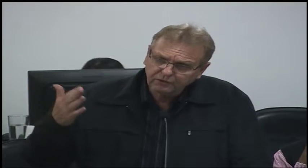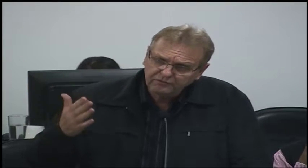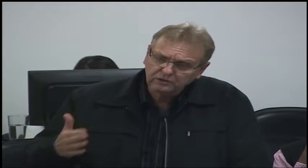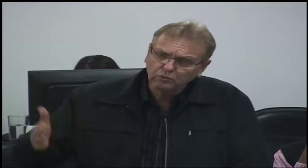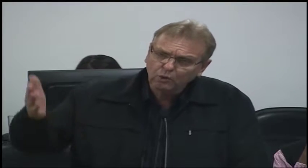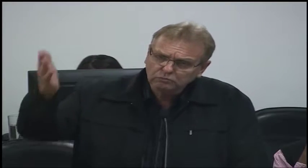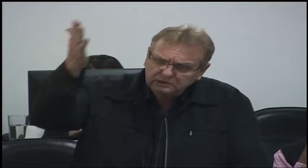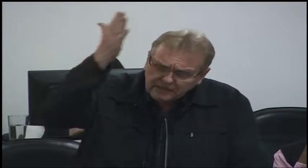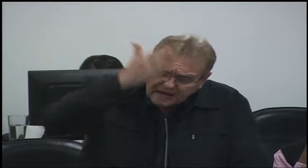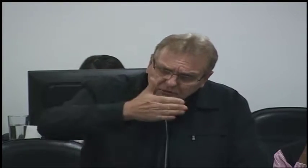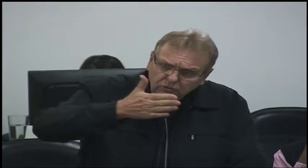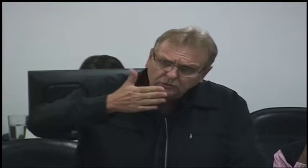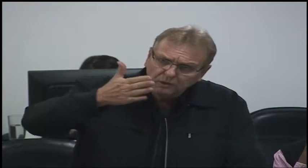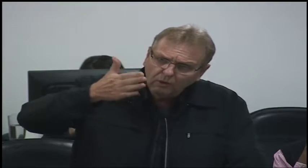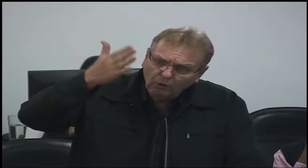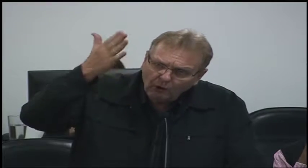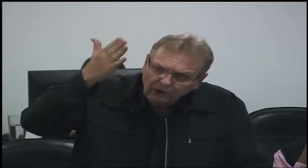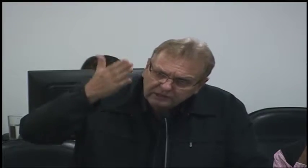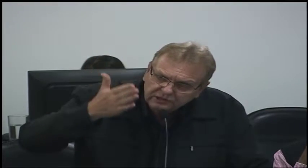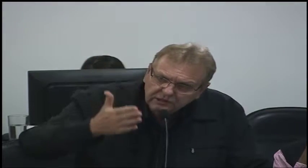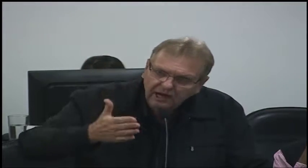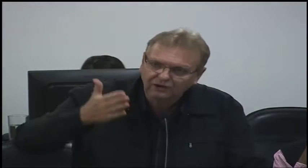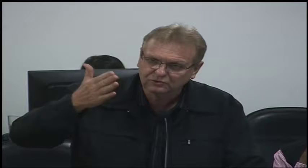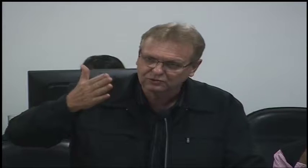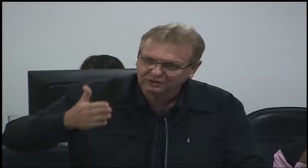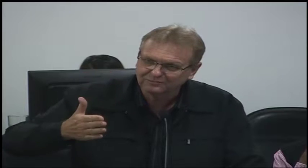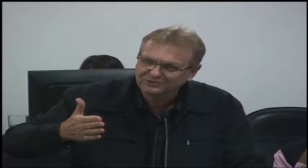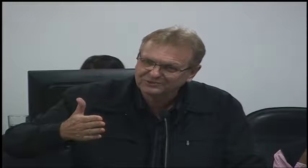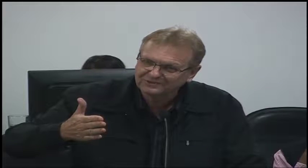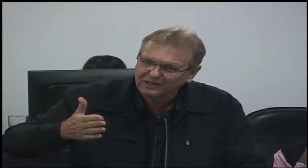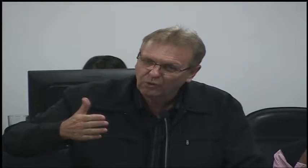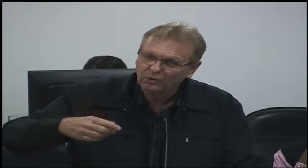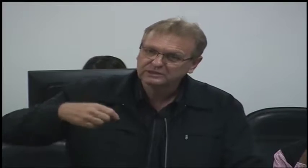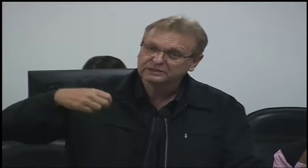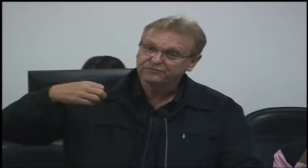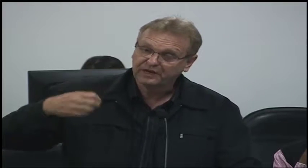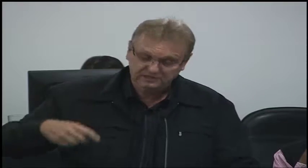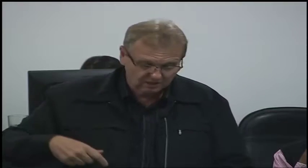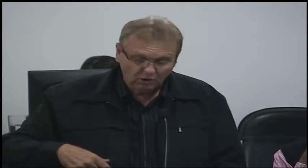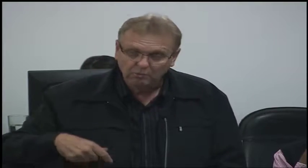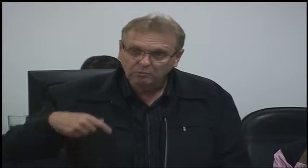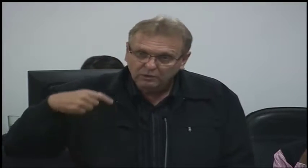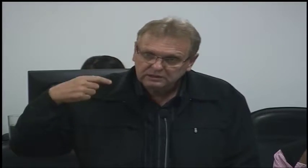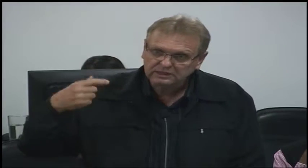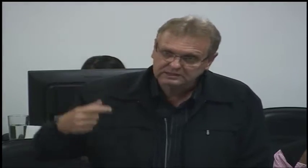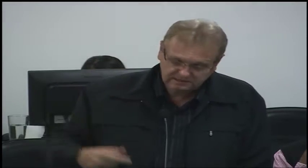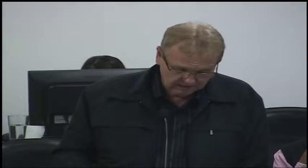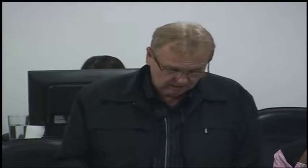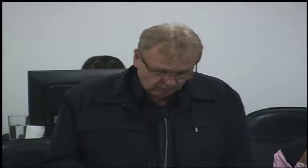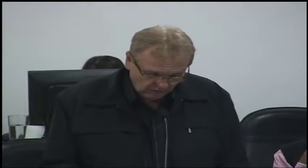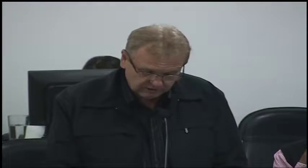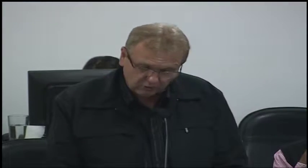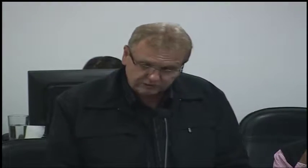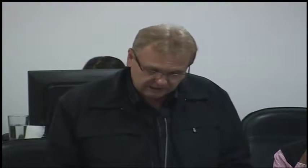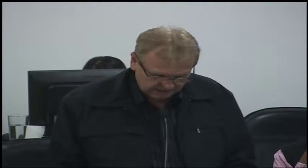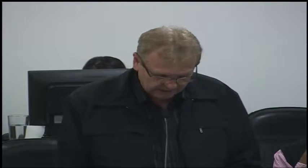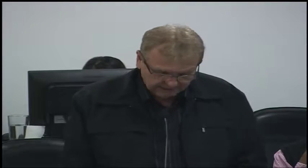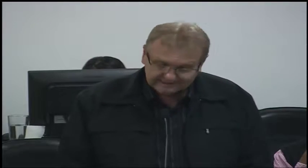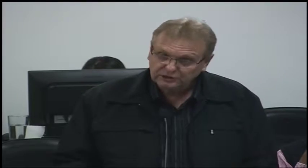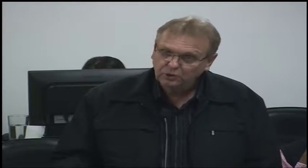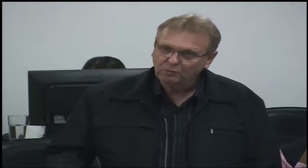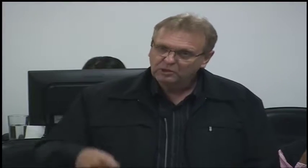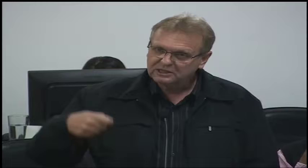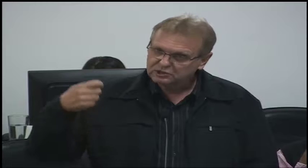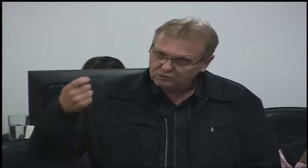quando foi feito o contrato original dos ônibus, onde se fez muitas coisas, ou se